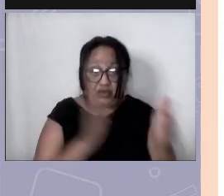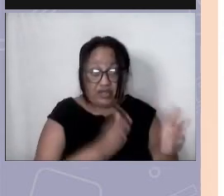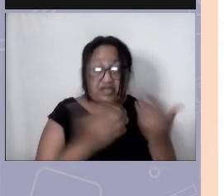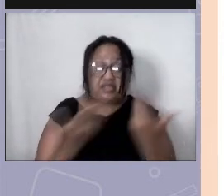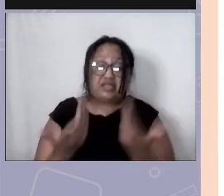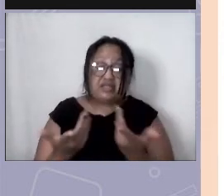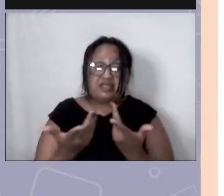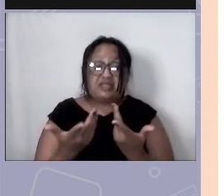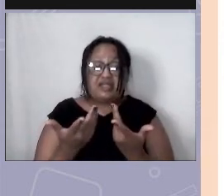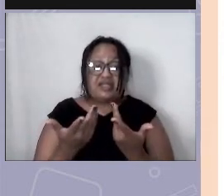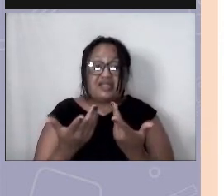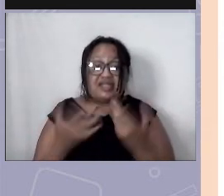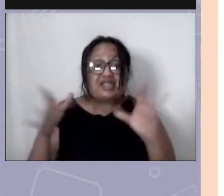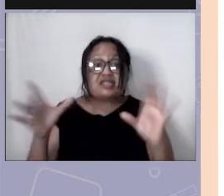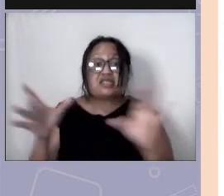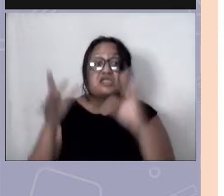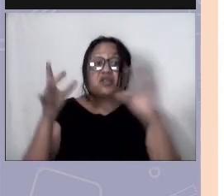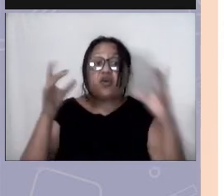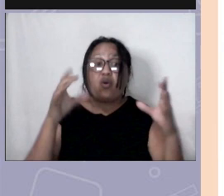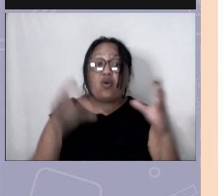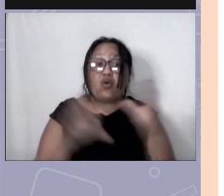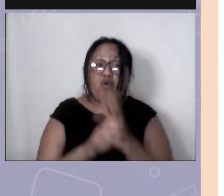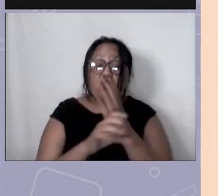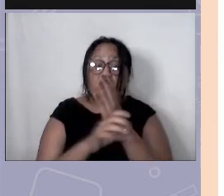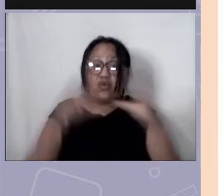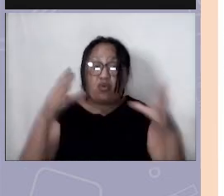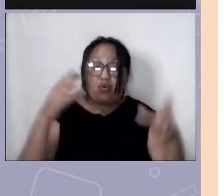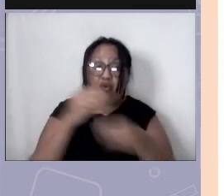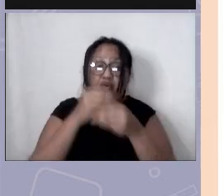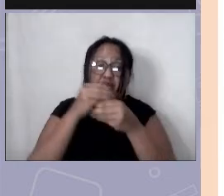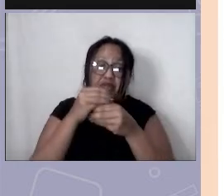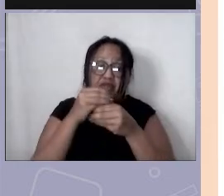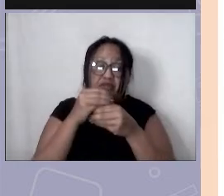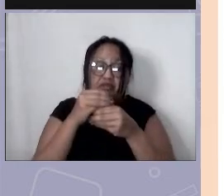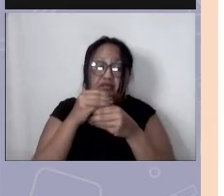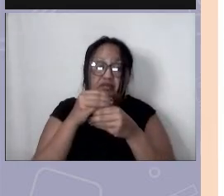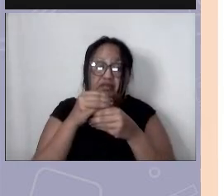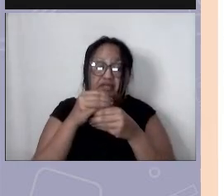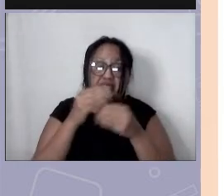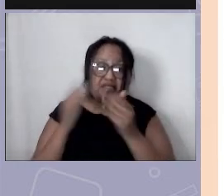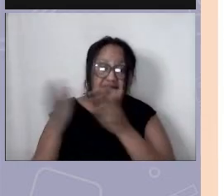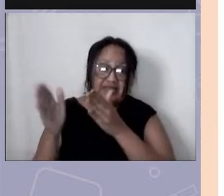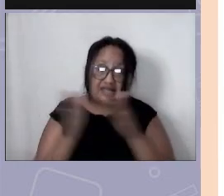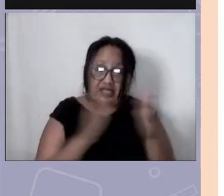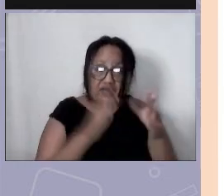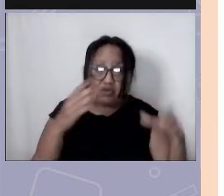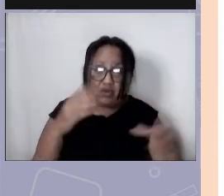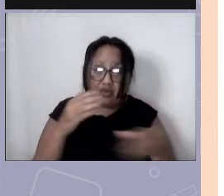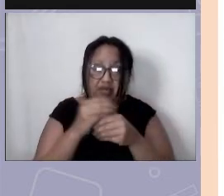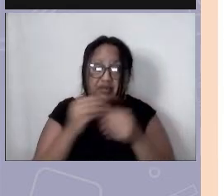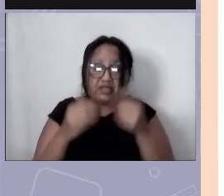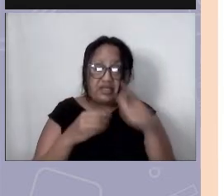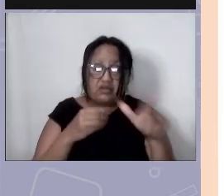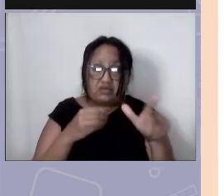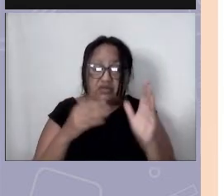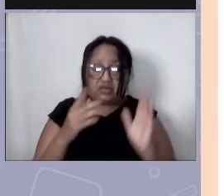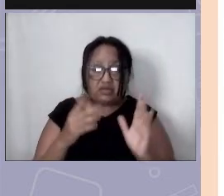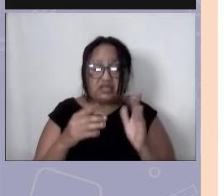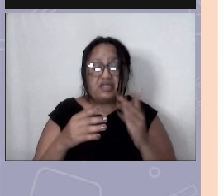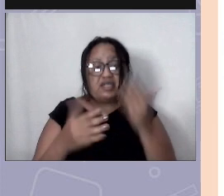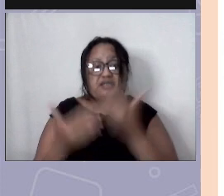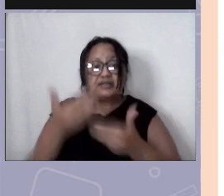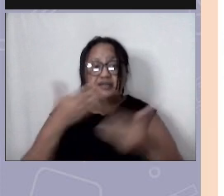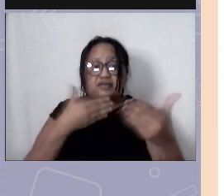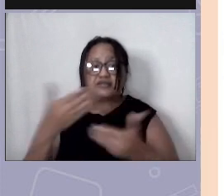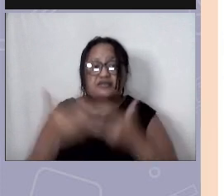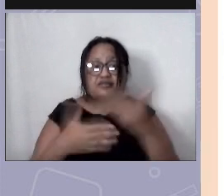são complementares uma base uma sequência complementa a outra através daquela interação daquelas